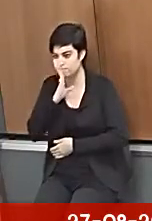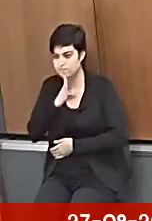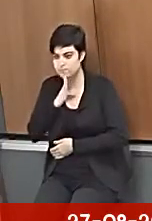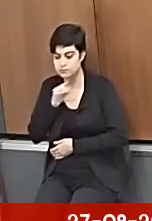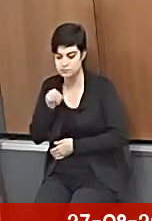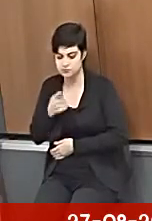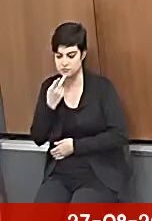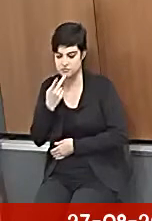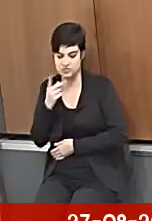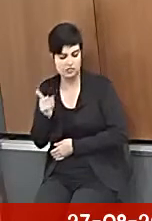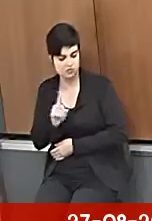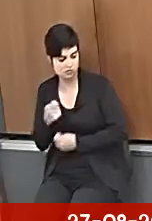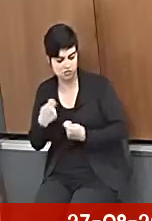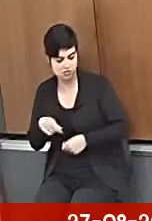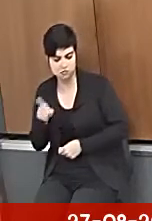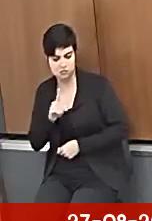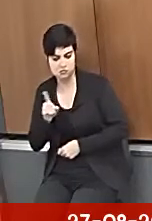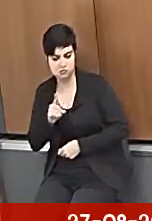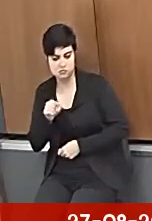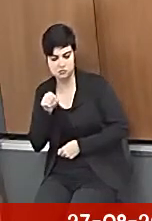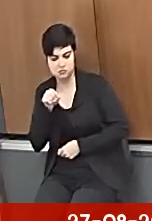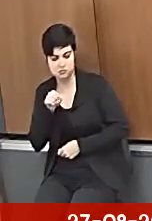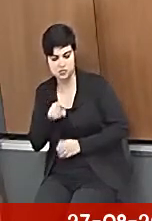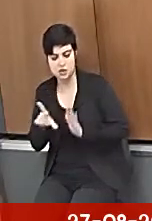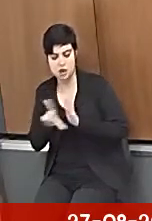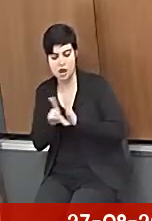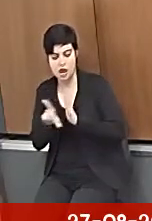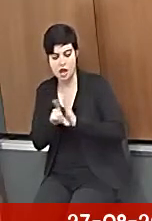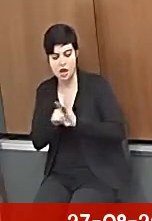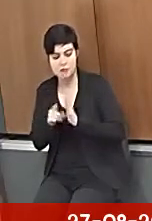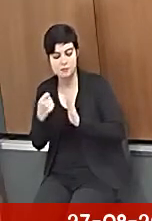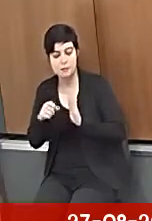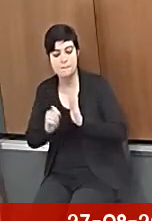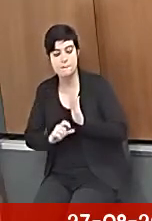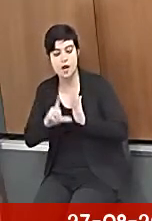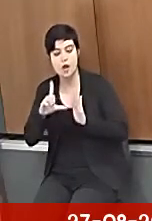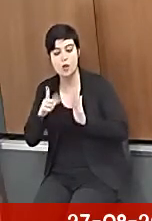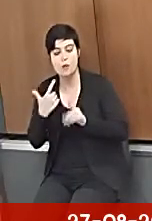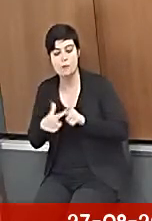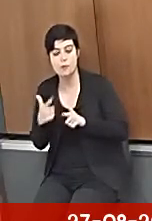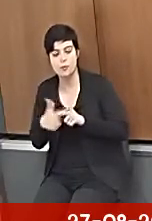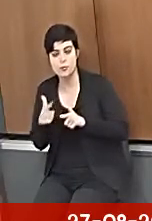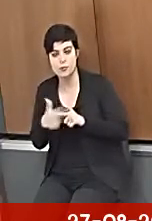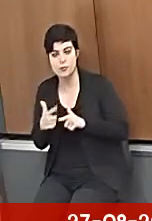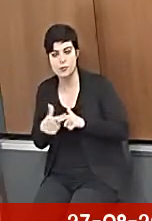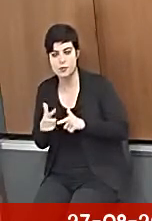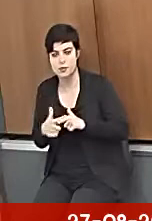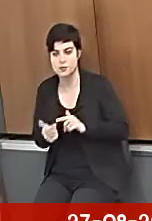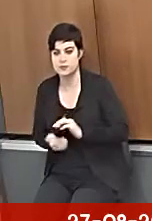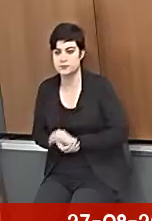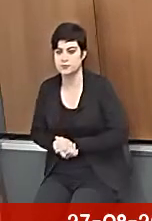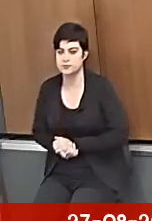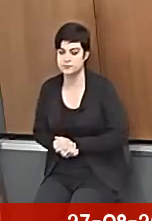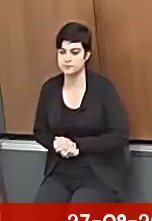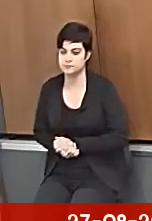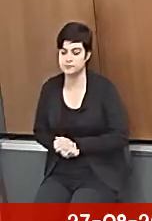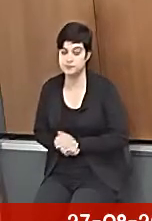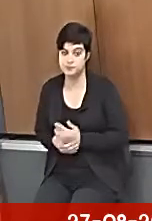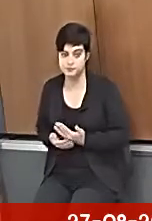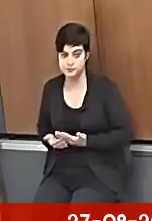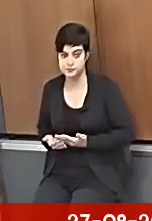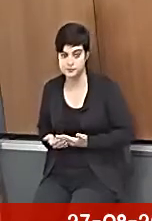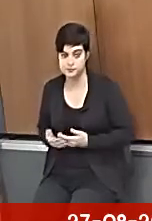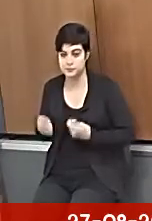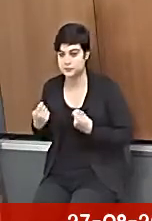apenas 1.6 de perda que dentro da constituição teria que ser de 3 traz até sugerido depois de trocarem